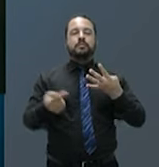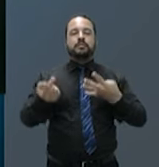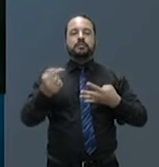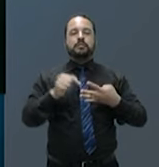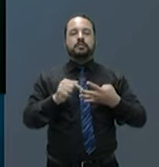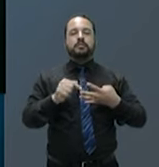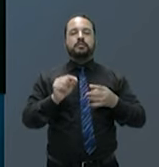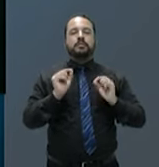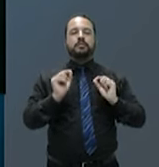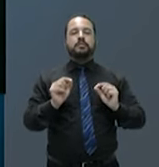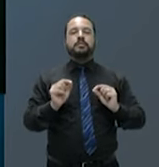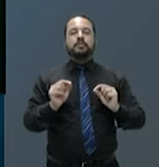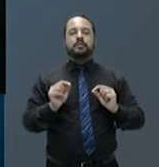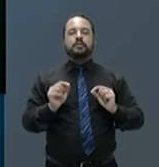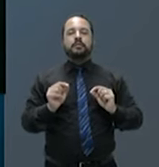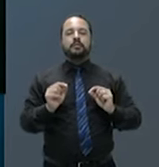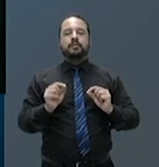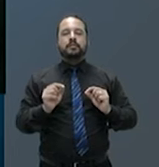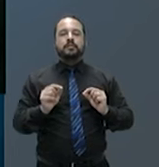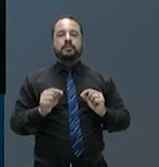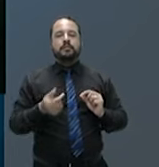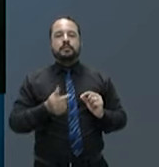suficiente para que seja reconhecida